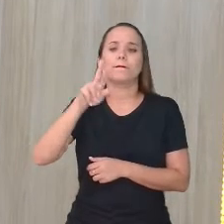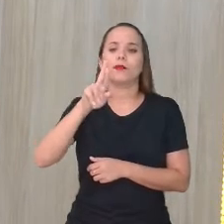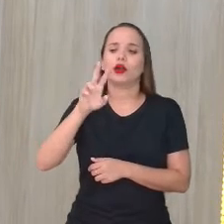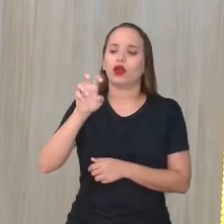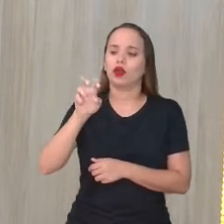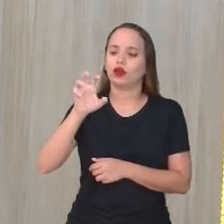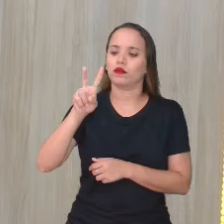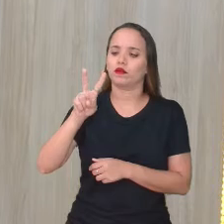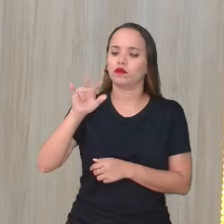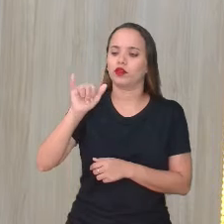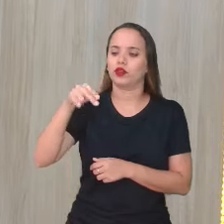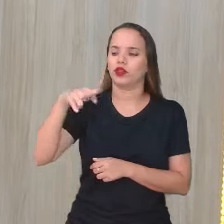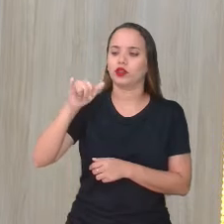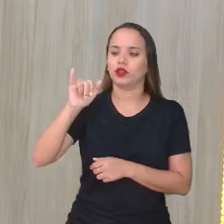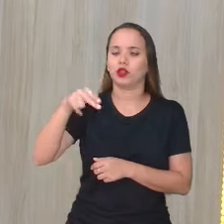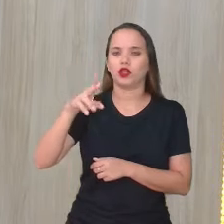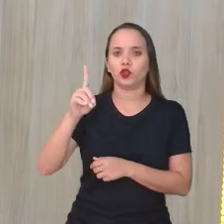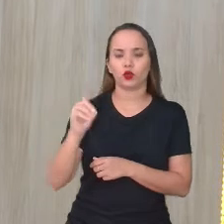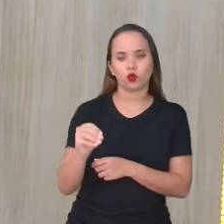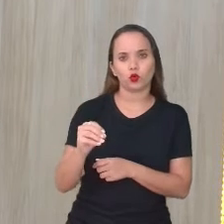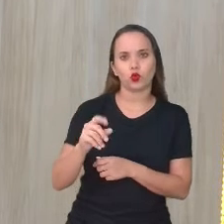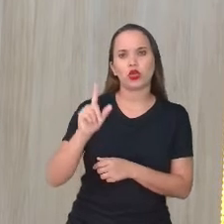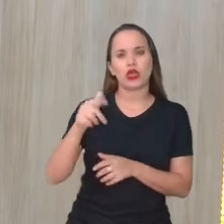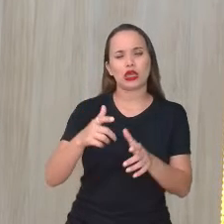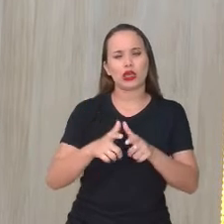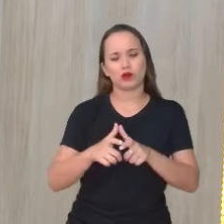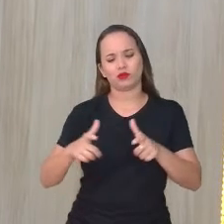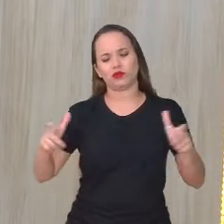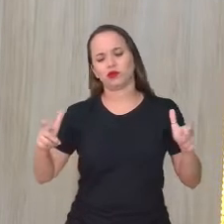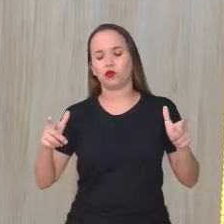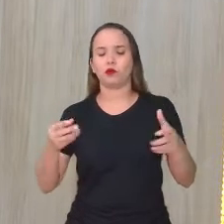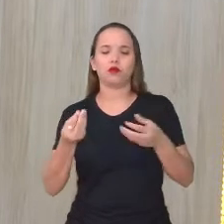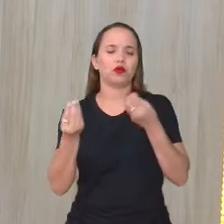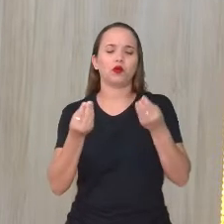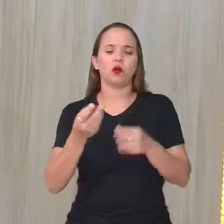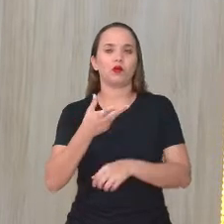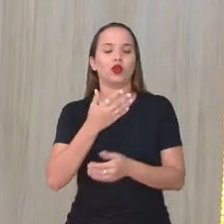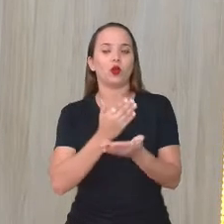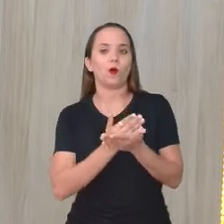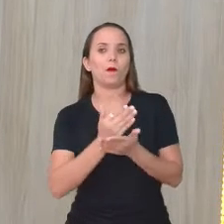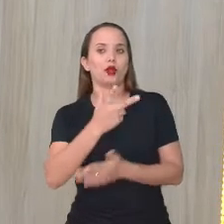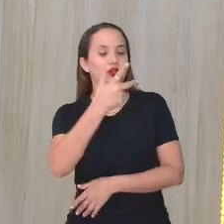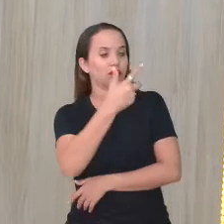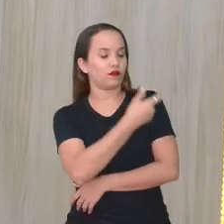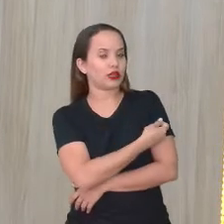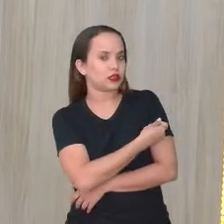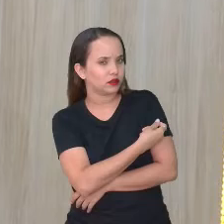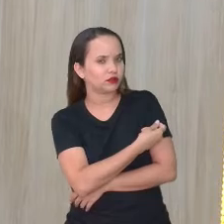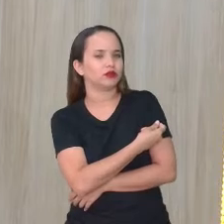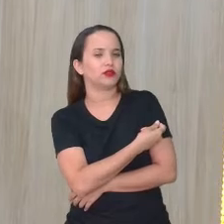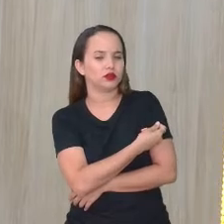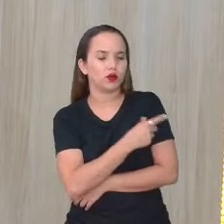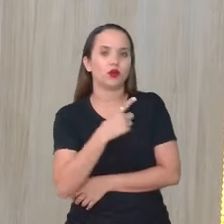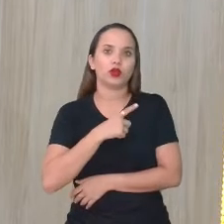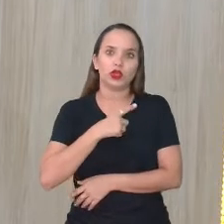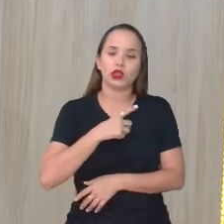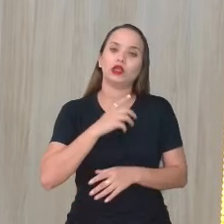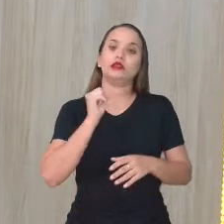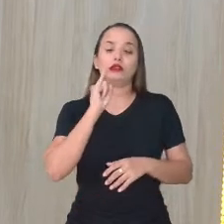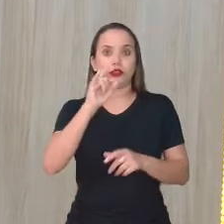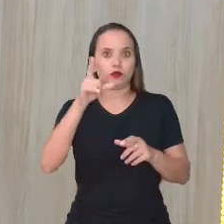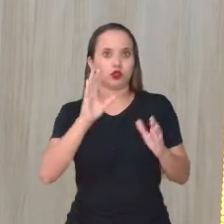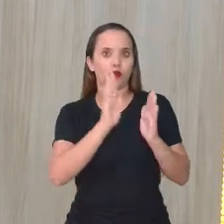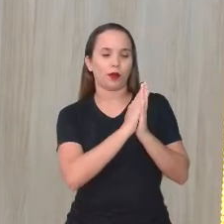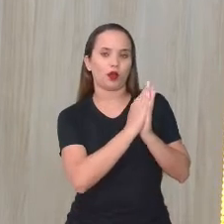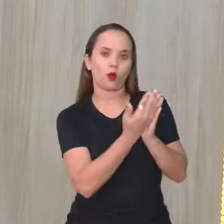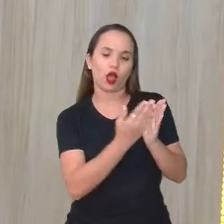é muito ampla. Vai desde a vacinação, várias doenças são prevenidas através de um esquema vacinal completo, viu,